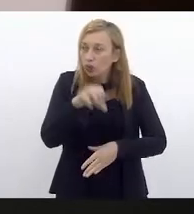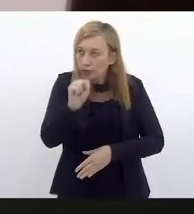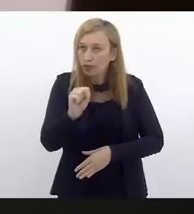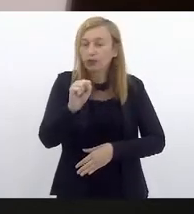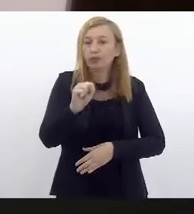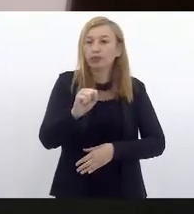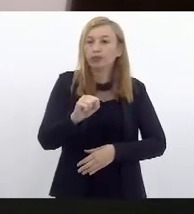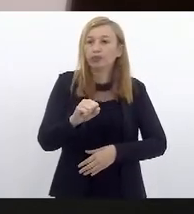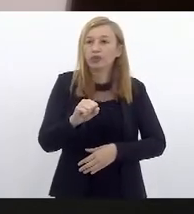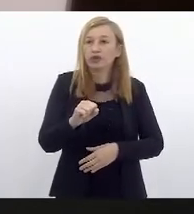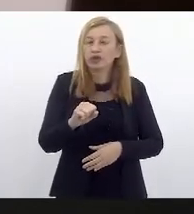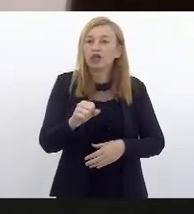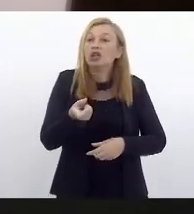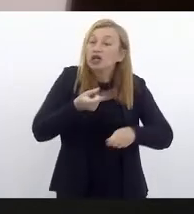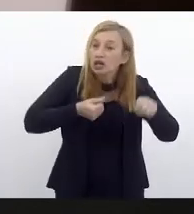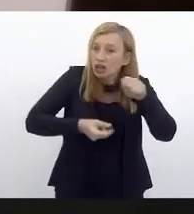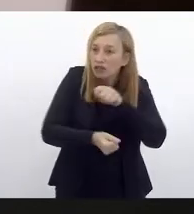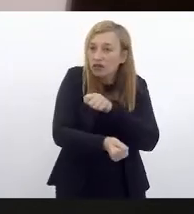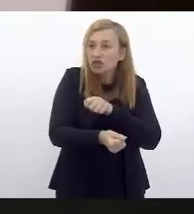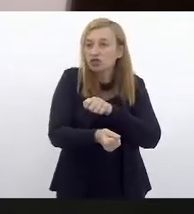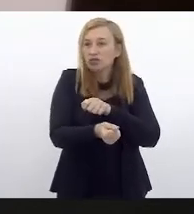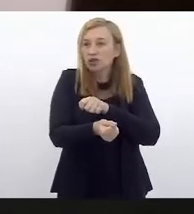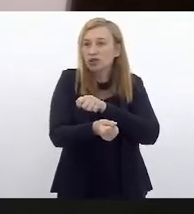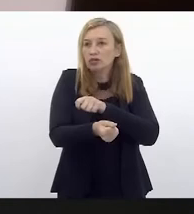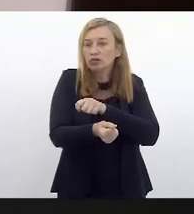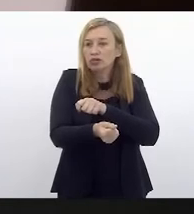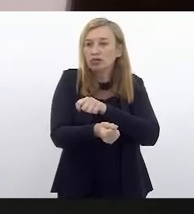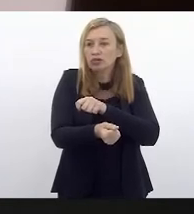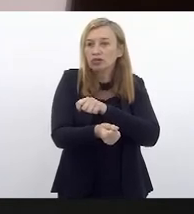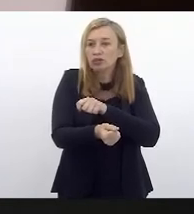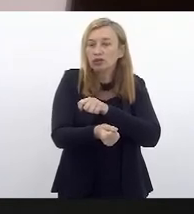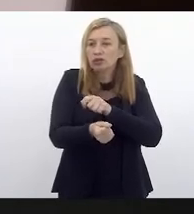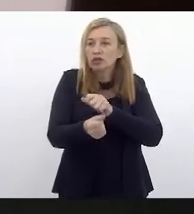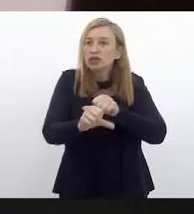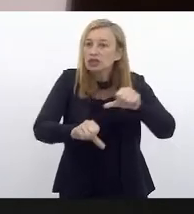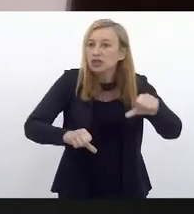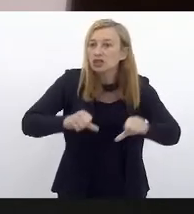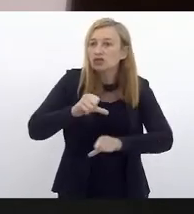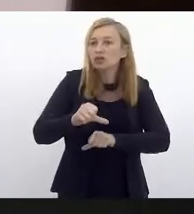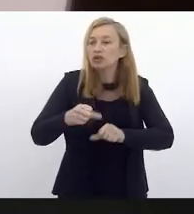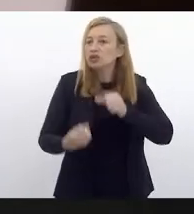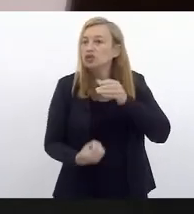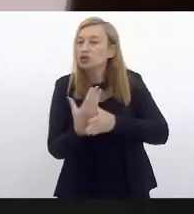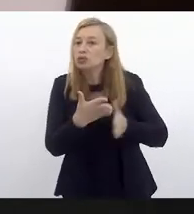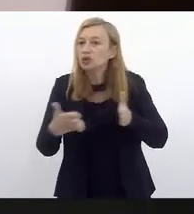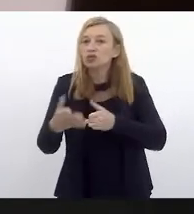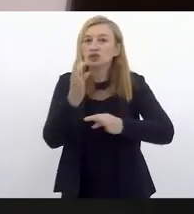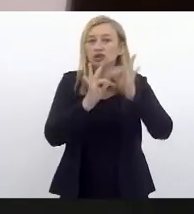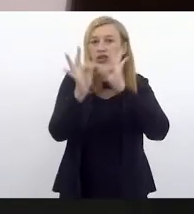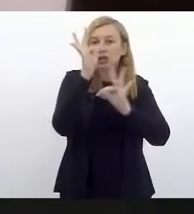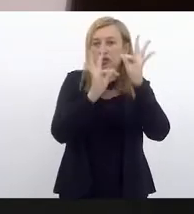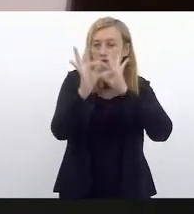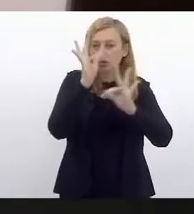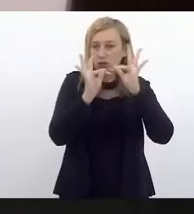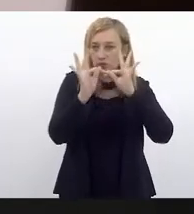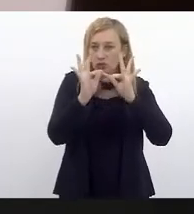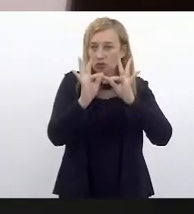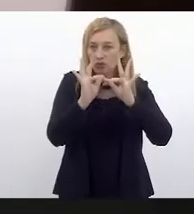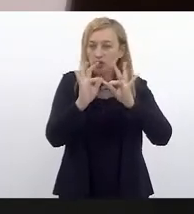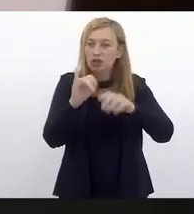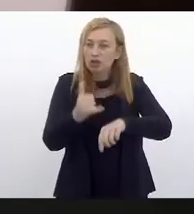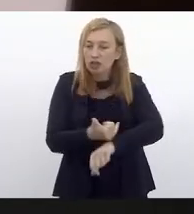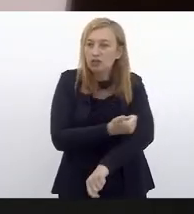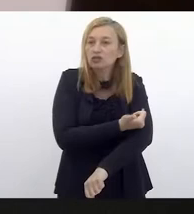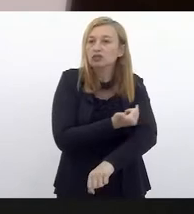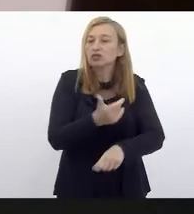8, investimento em transformação produtiva e tecnológica, infraestrutura